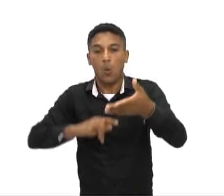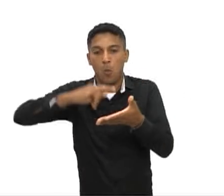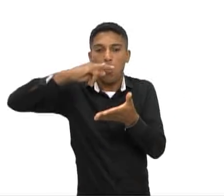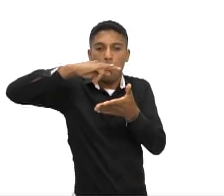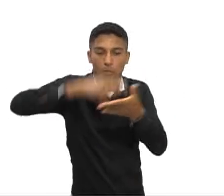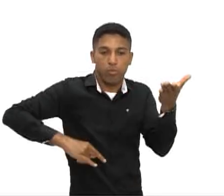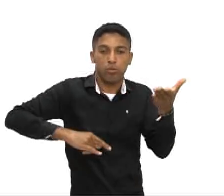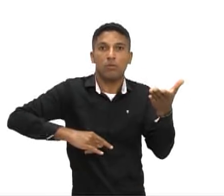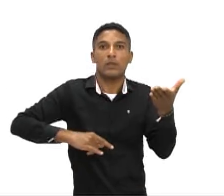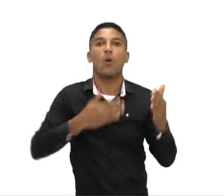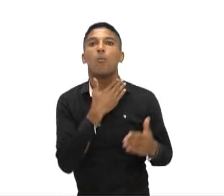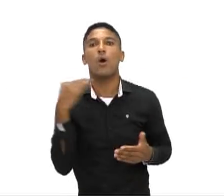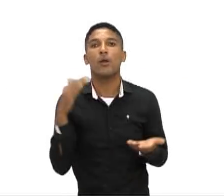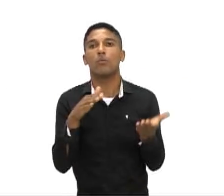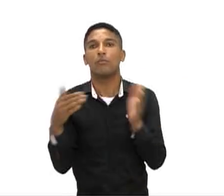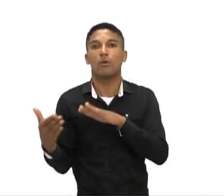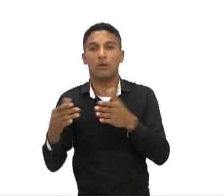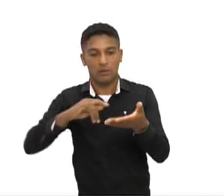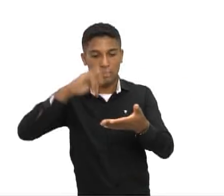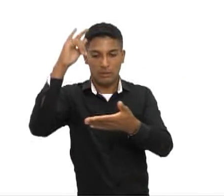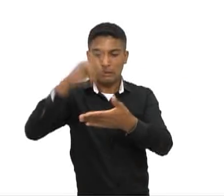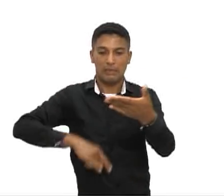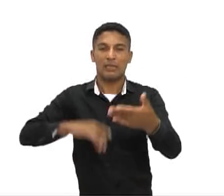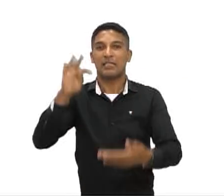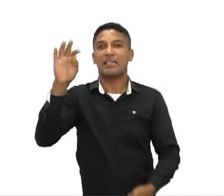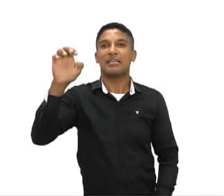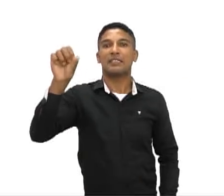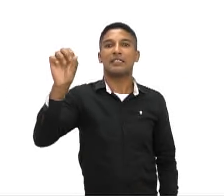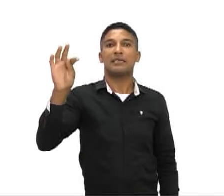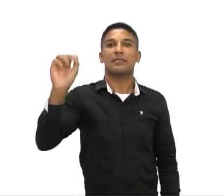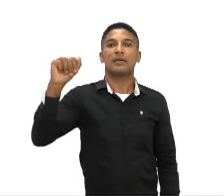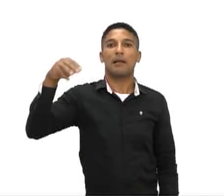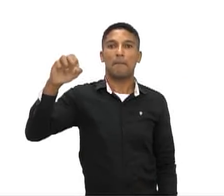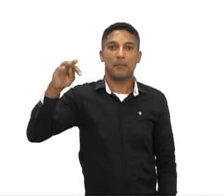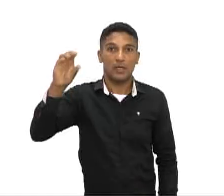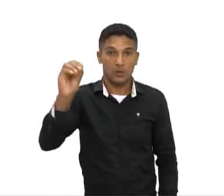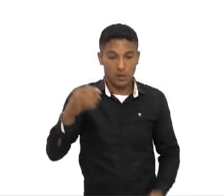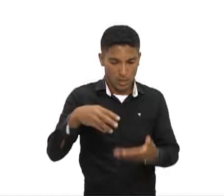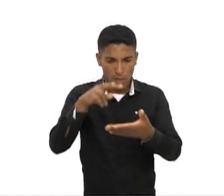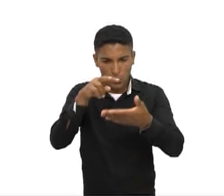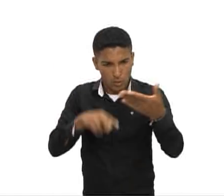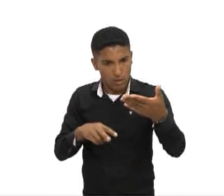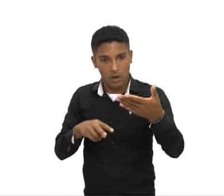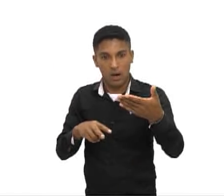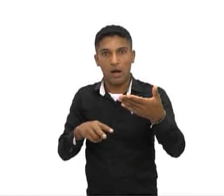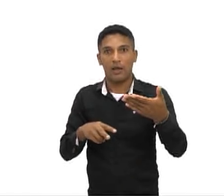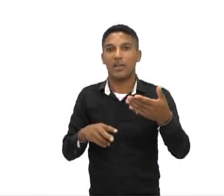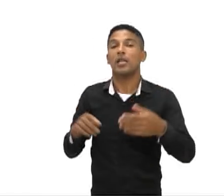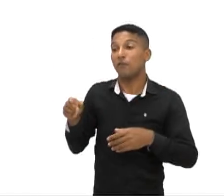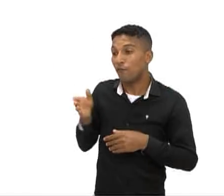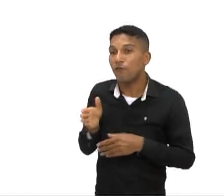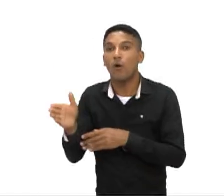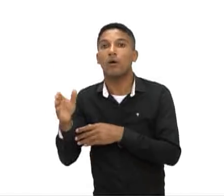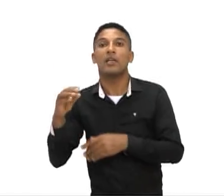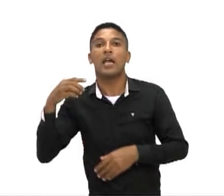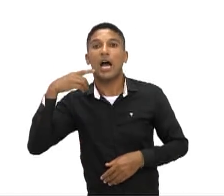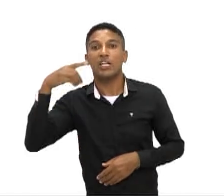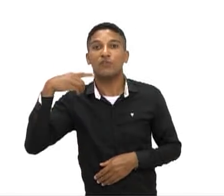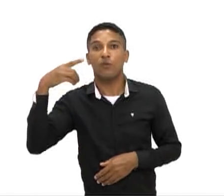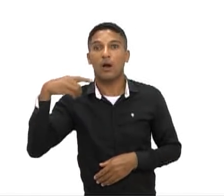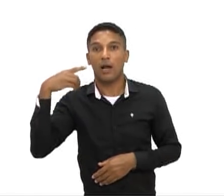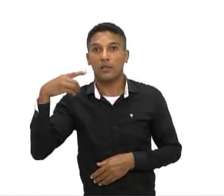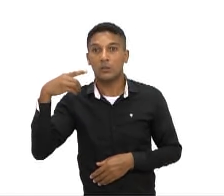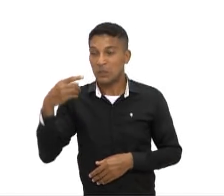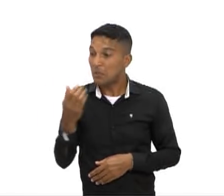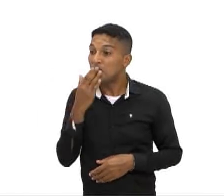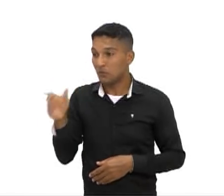lavrador trabalhara muito durante a vida toda, ganhando sempre o suficiente para o sustento da família. Quando faleceu, deixou